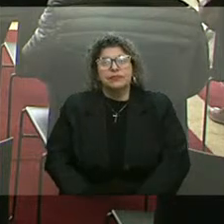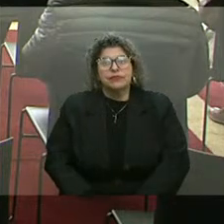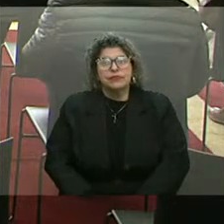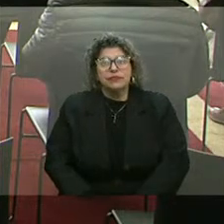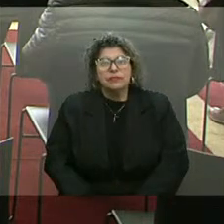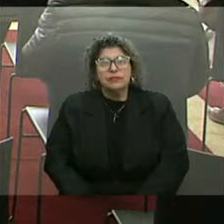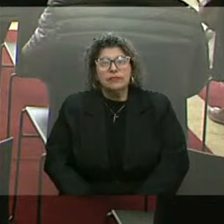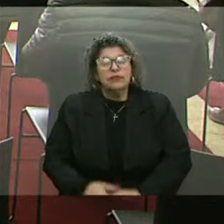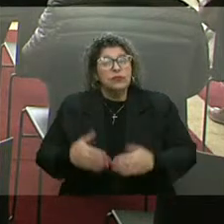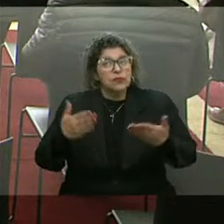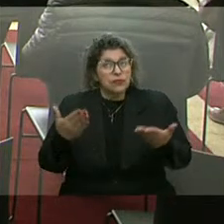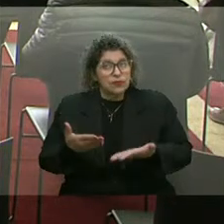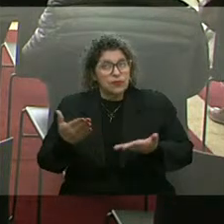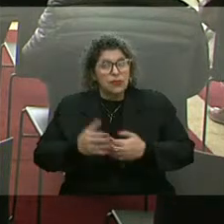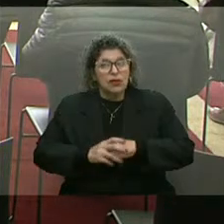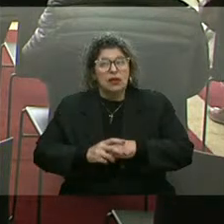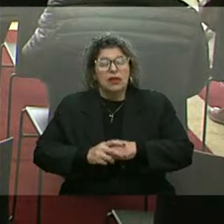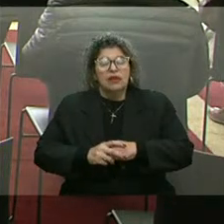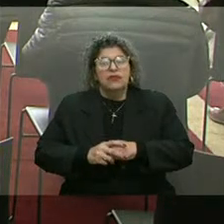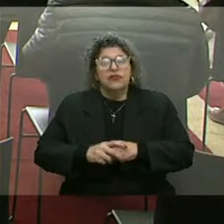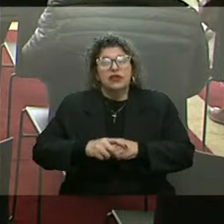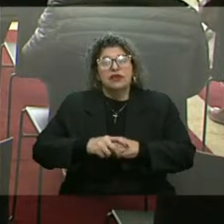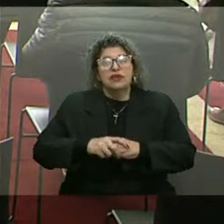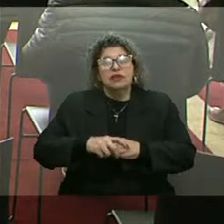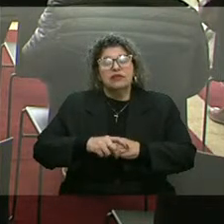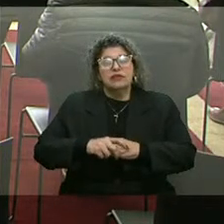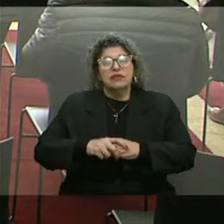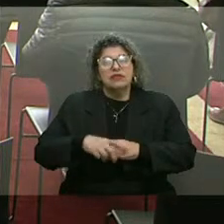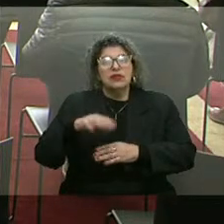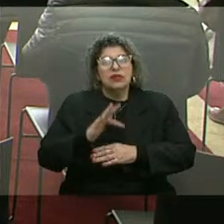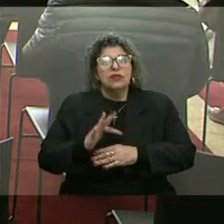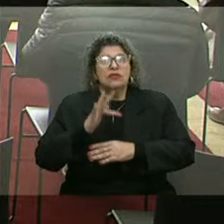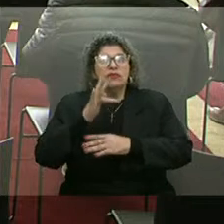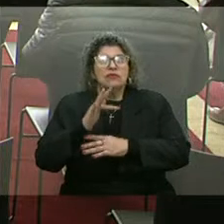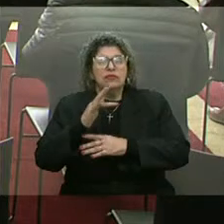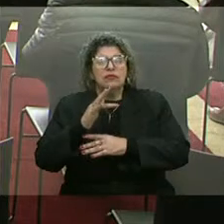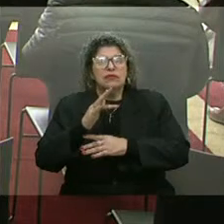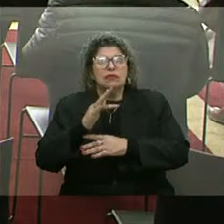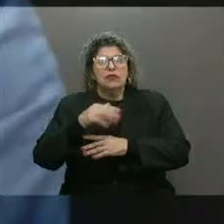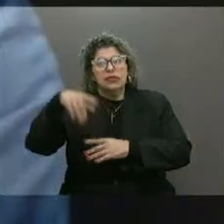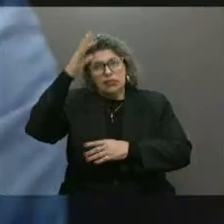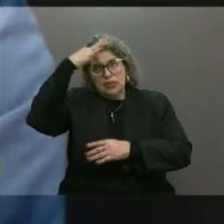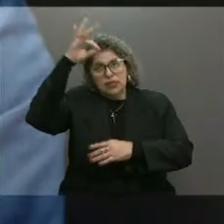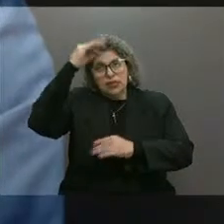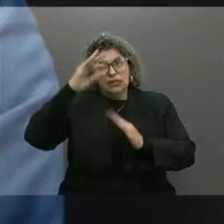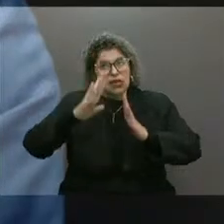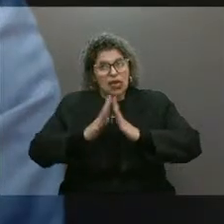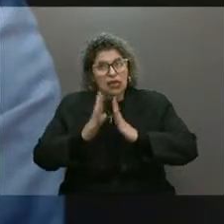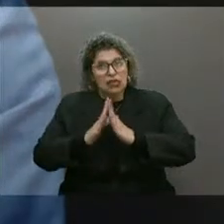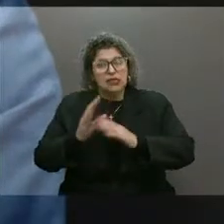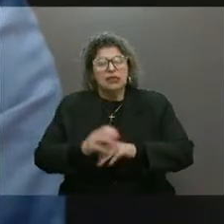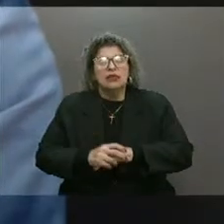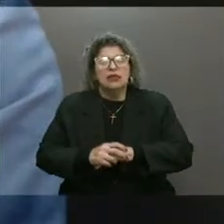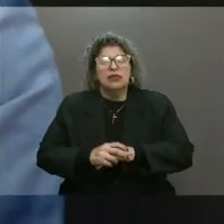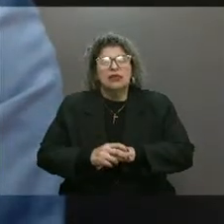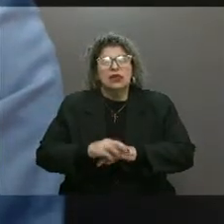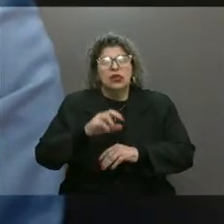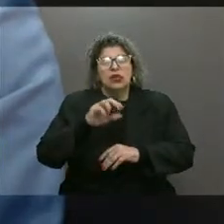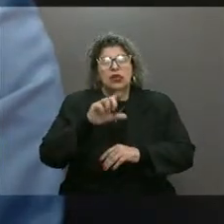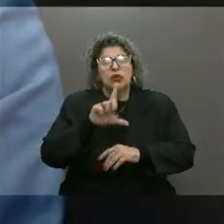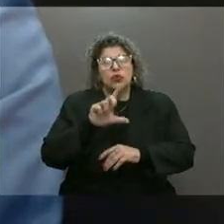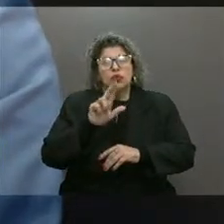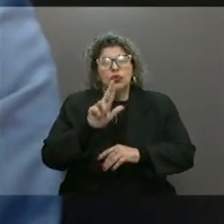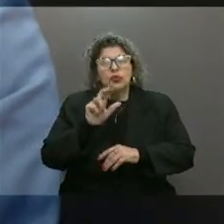Também quero passar a palavra ao presidente da Federação das Santas Casas, Lucinei, para que possa